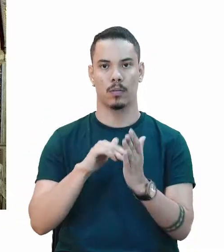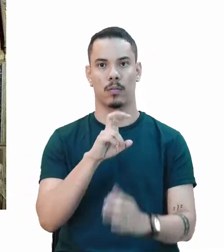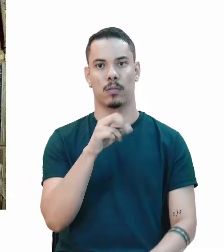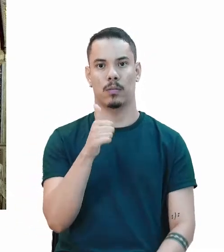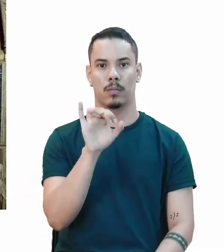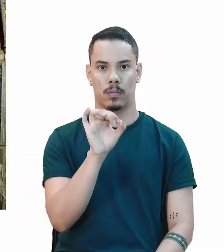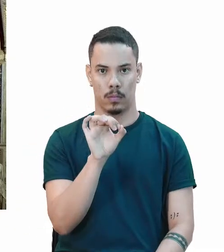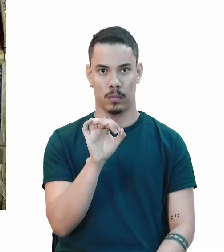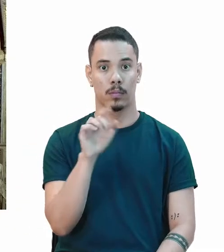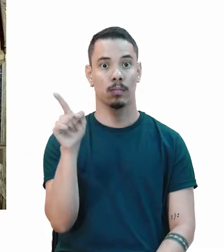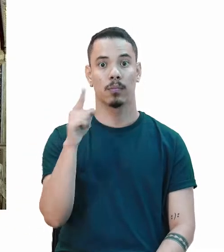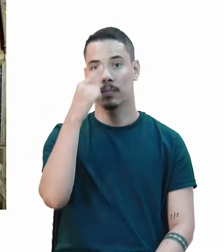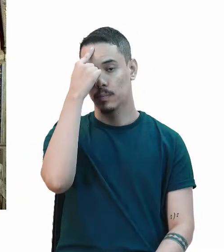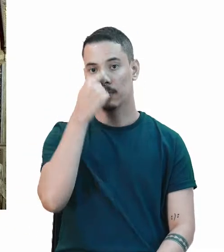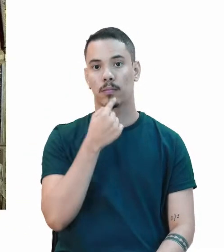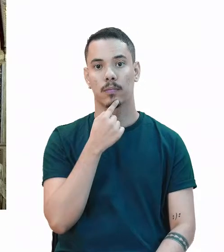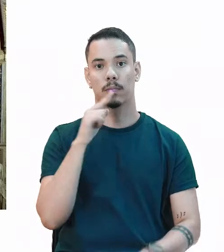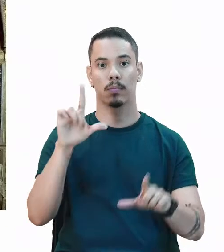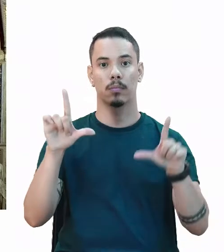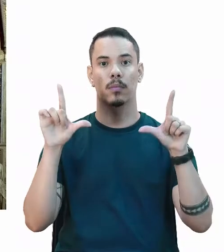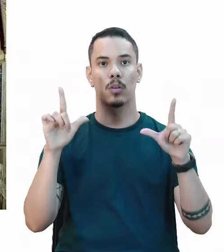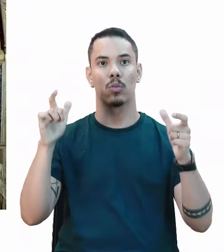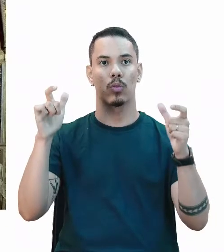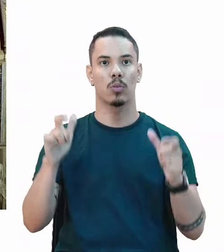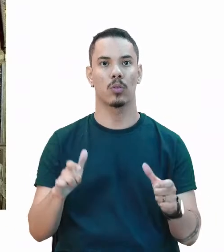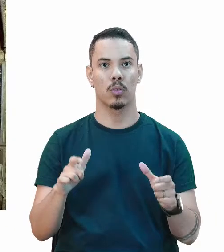no Salão Stanza della Senatura,